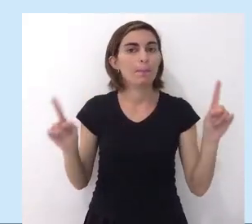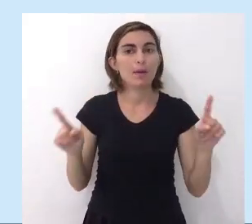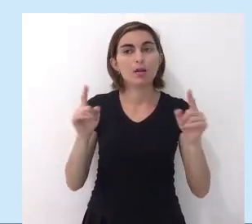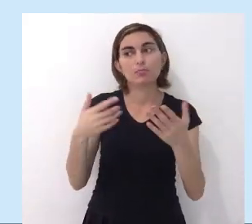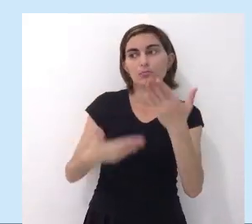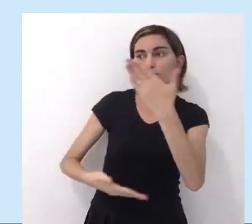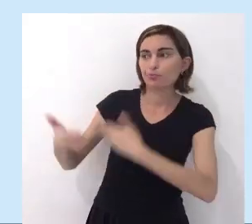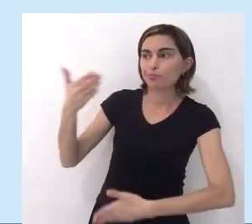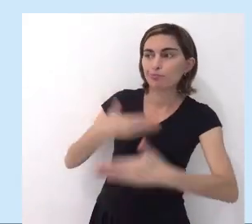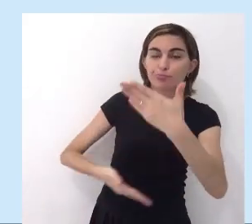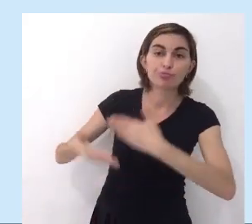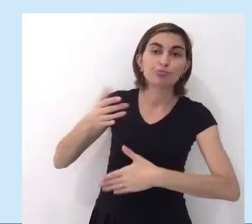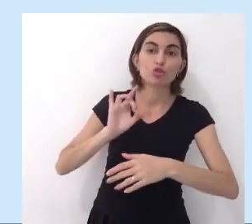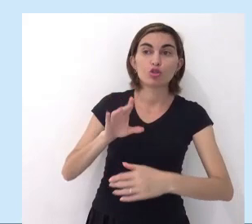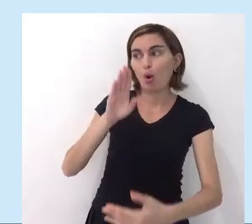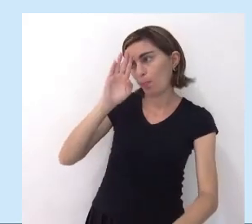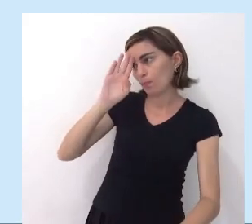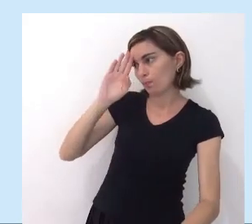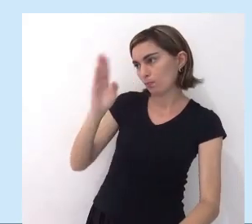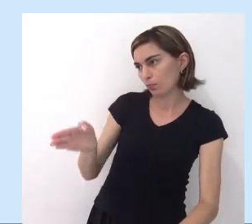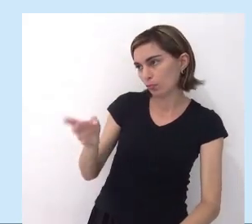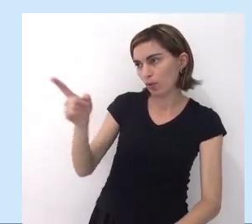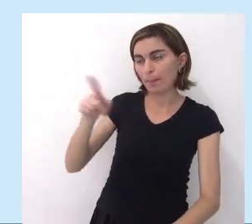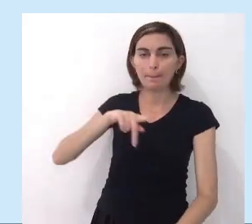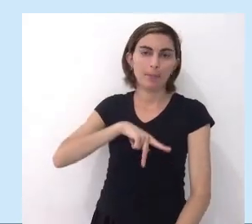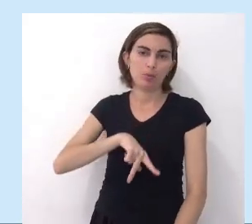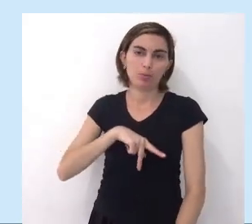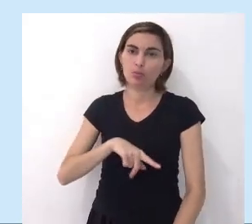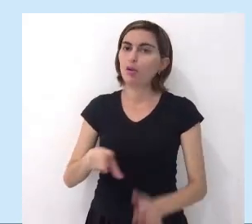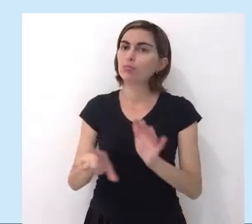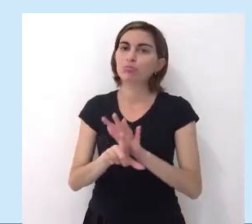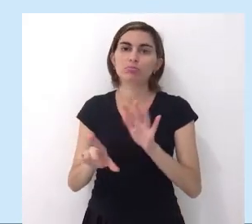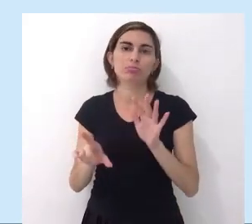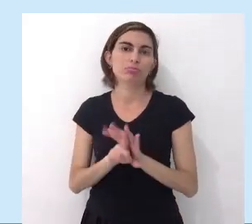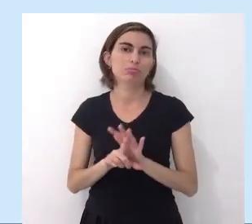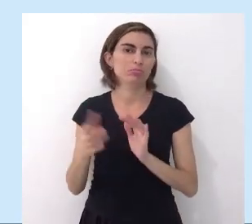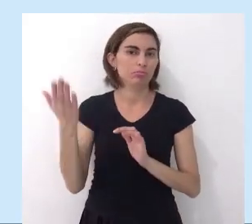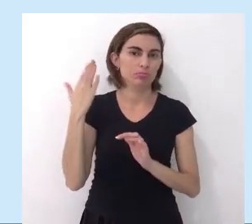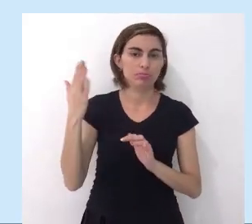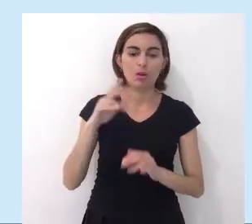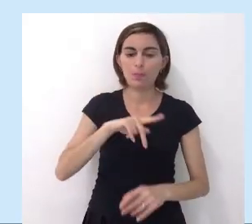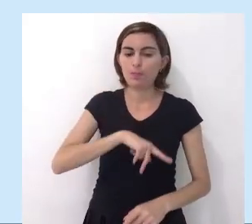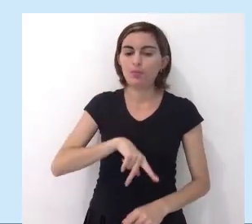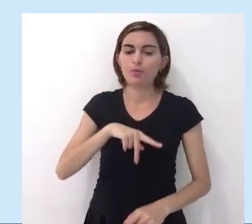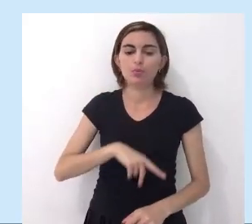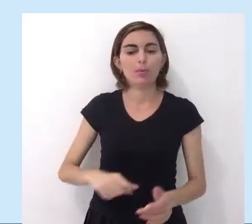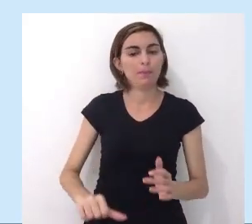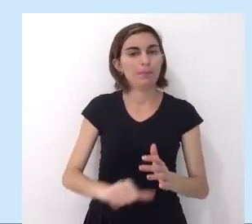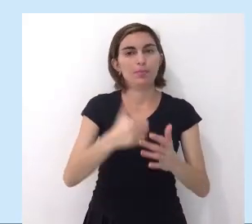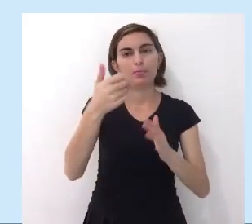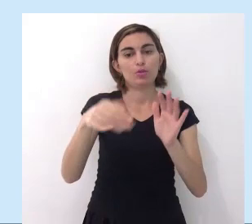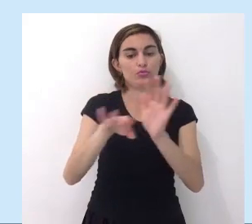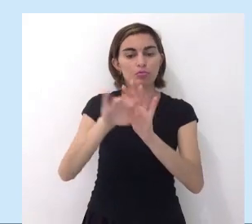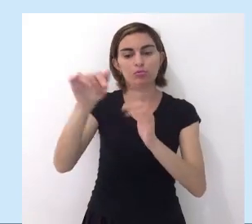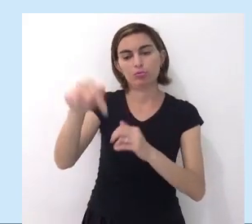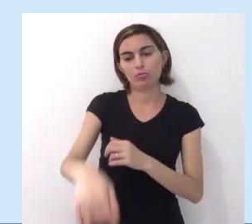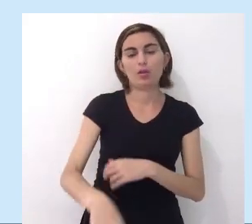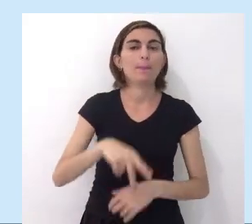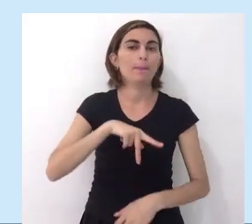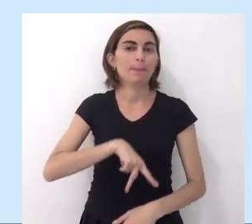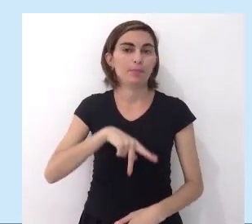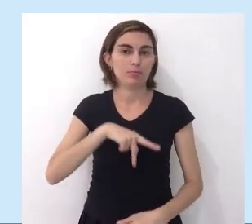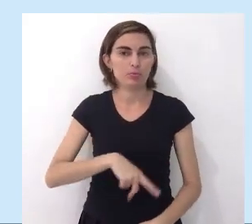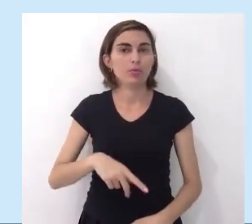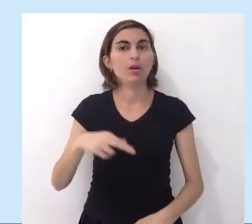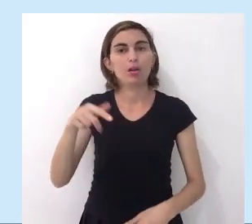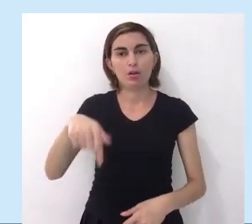na relação monopolista, a gente só pode comprar dos portugueses, é lei, tá? Porque os portugueses que foram os primeiros a chegar, e os portugueses